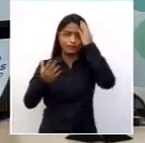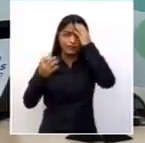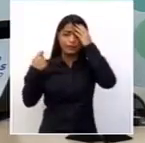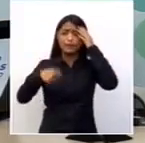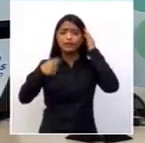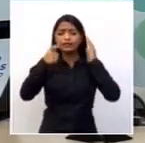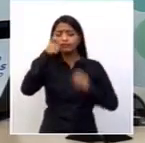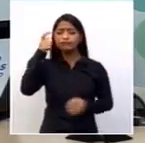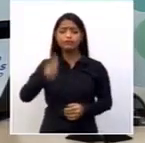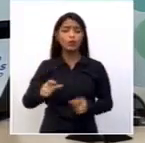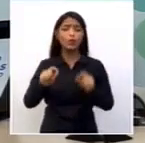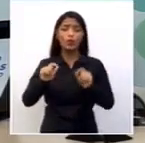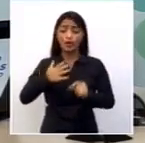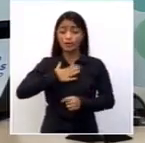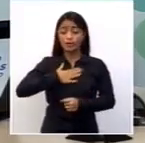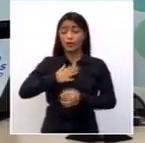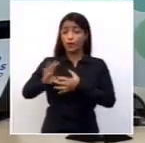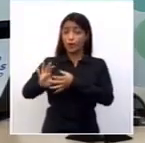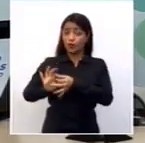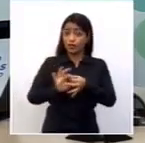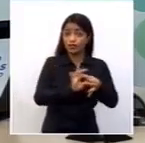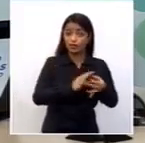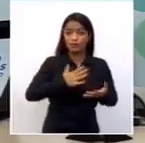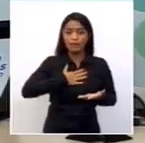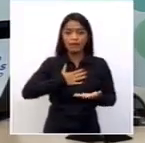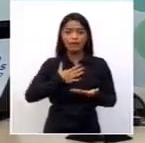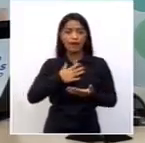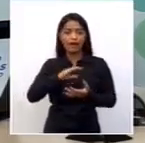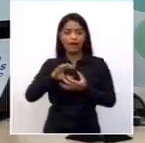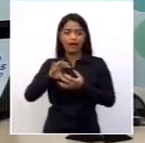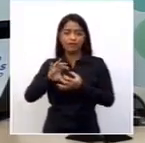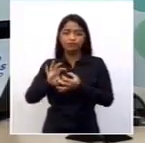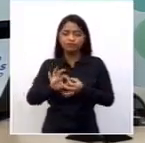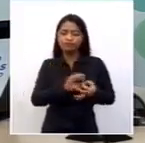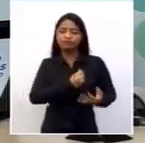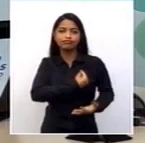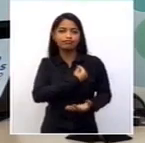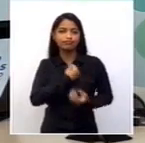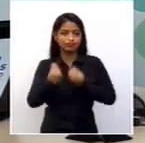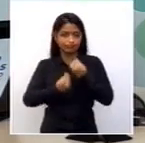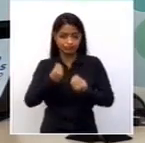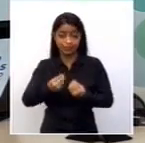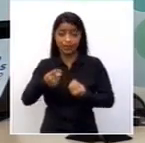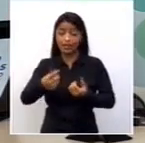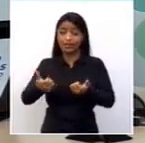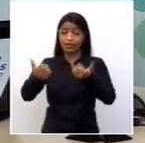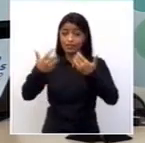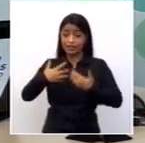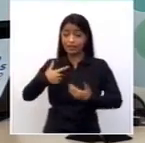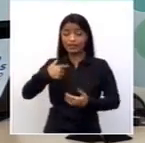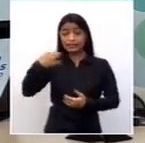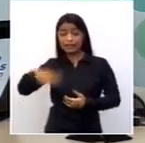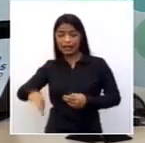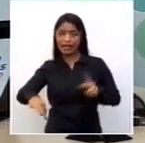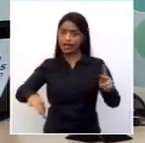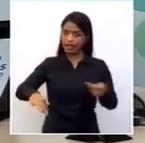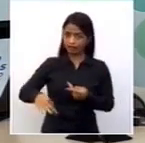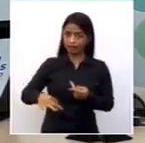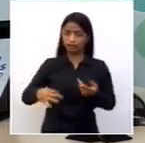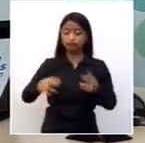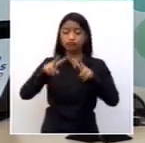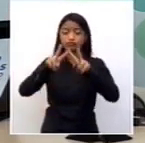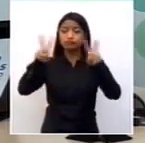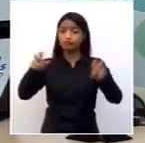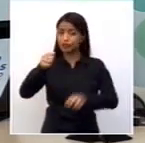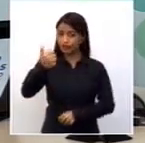é a nossa realidade, o nosso contexto. É ele que vai dizer o que é adequado ou não, quando a gente trata de avaliação nesse momento,